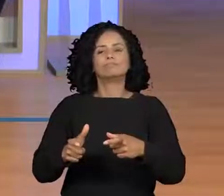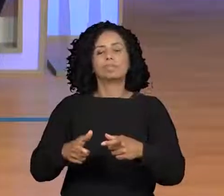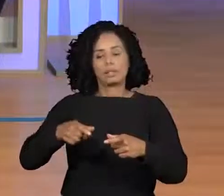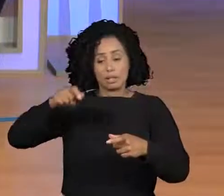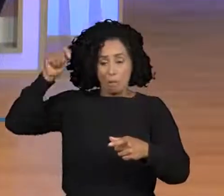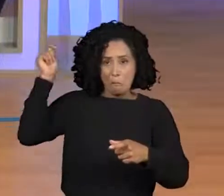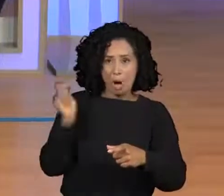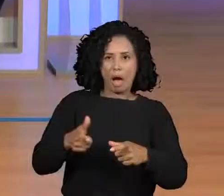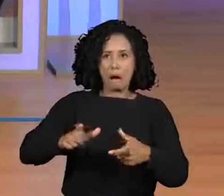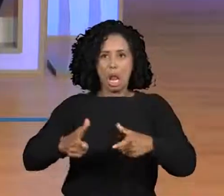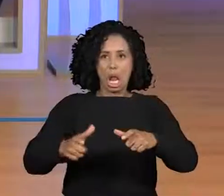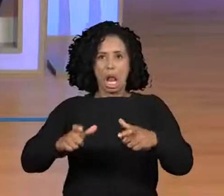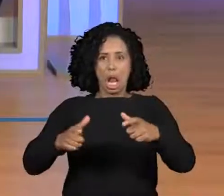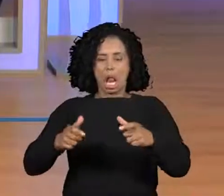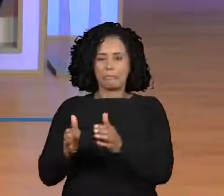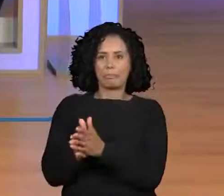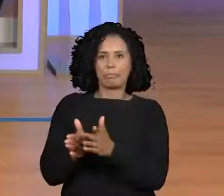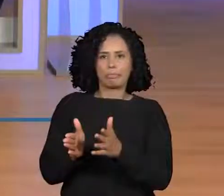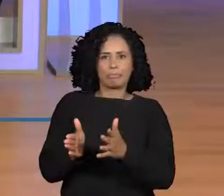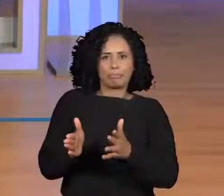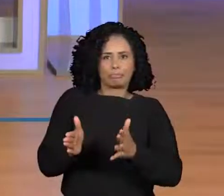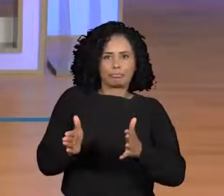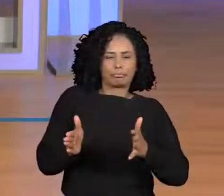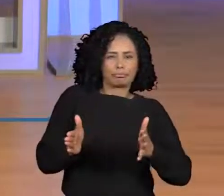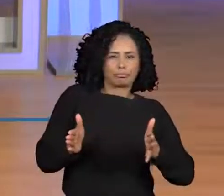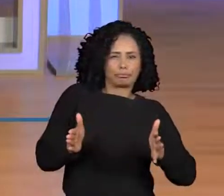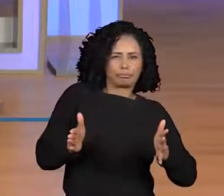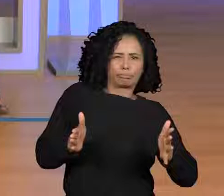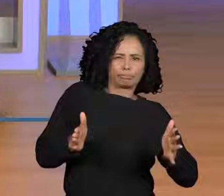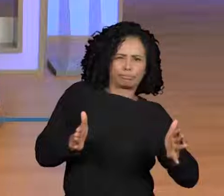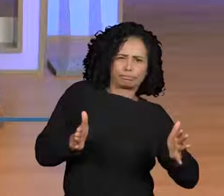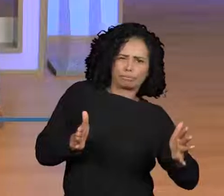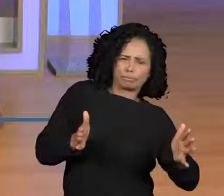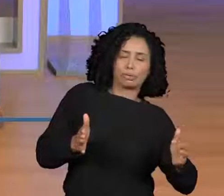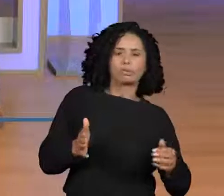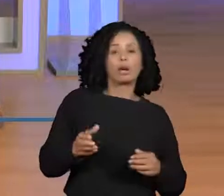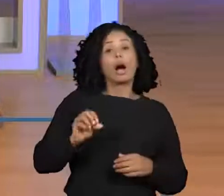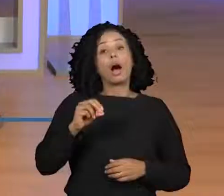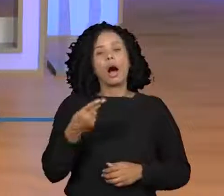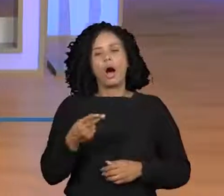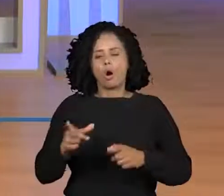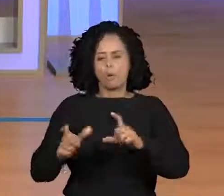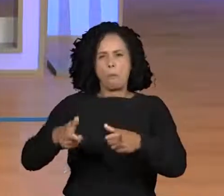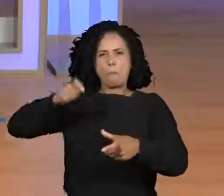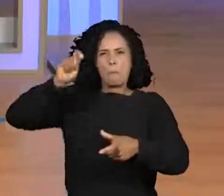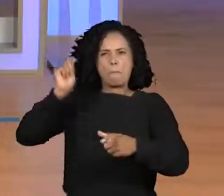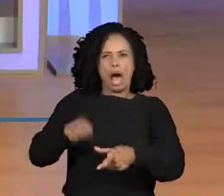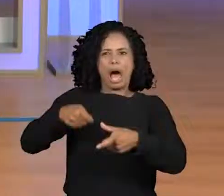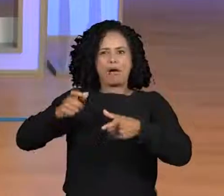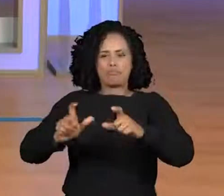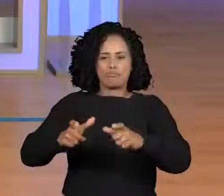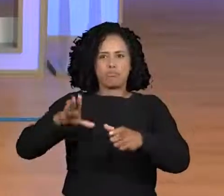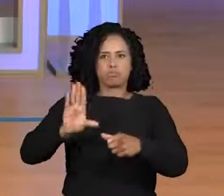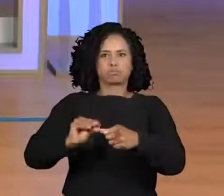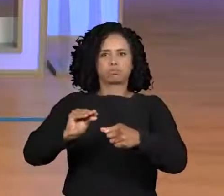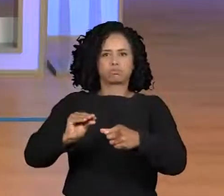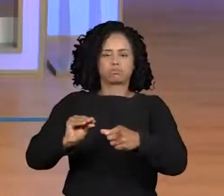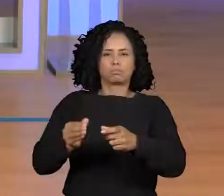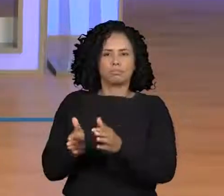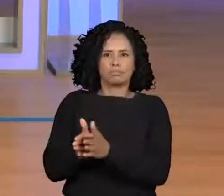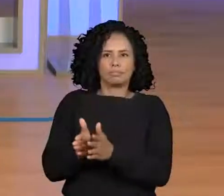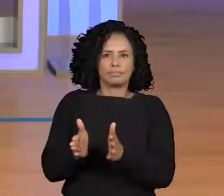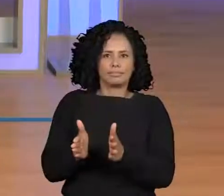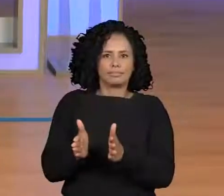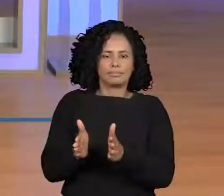som ali. Vocês aí podem testar também, se tiver um amigo na igreja, uma bateria, pode ir lá sentar já tocando, não, mentira, pede